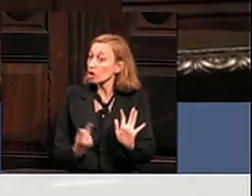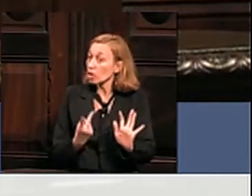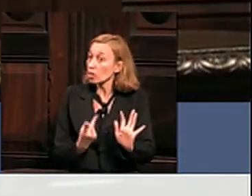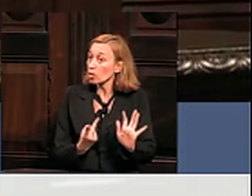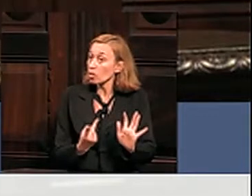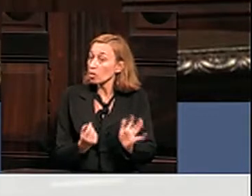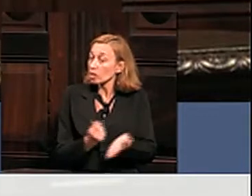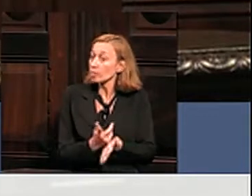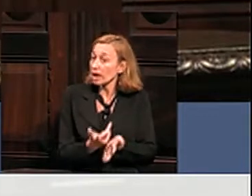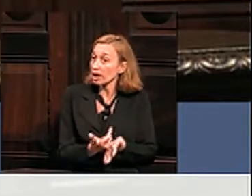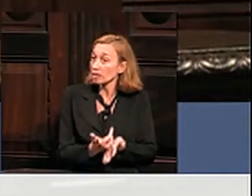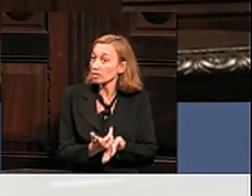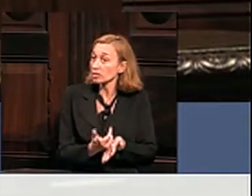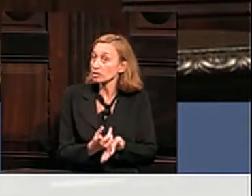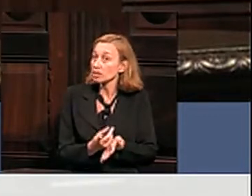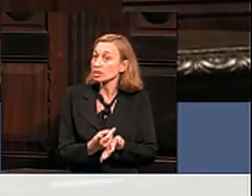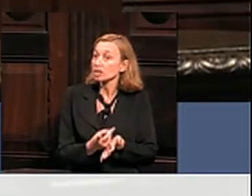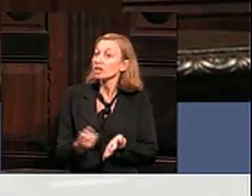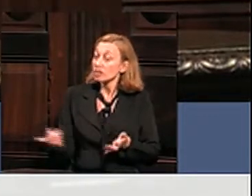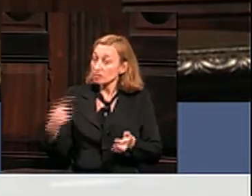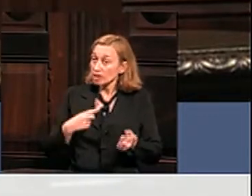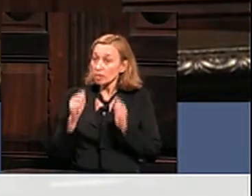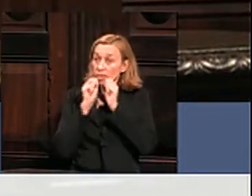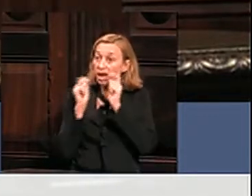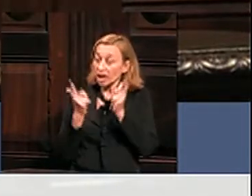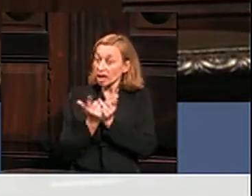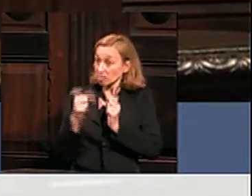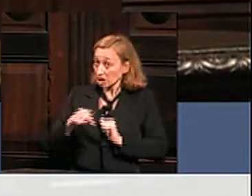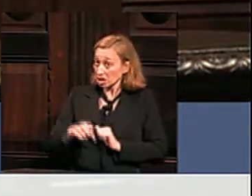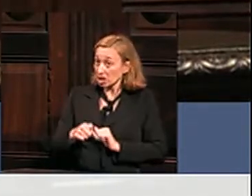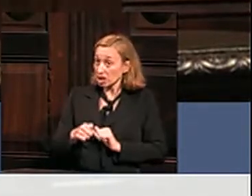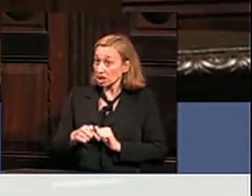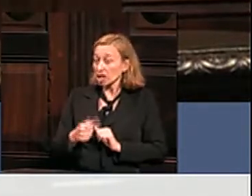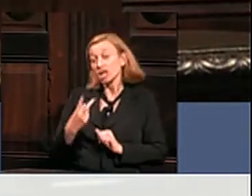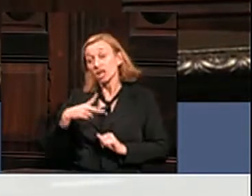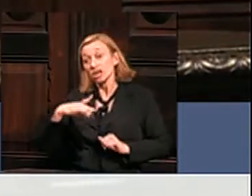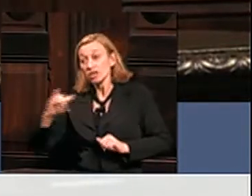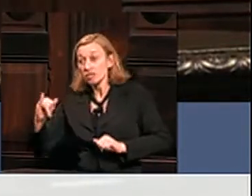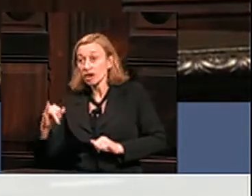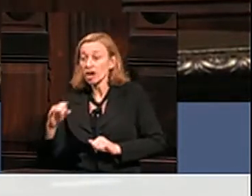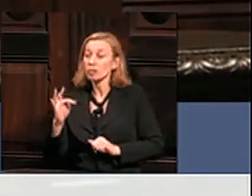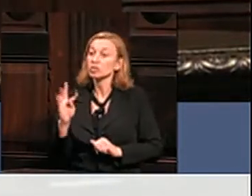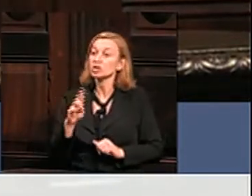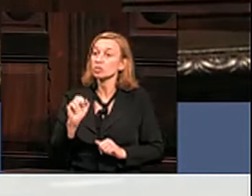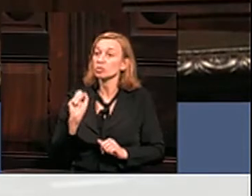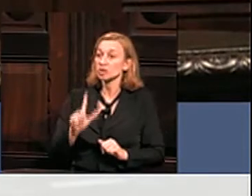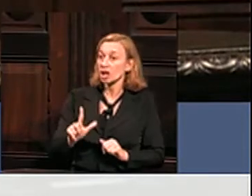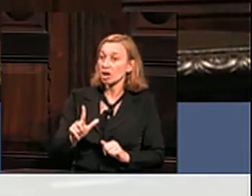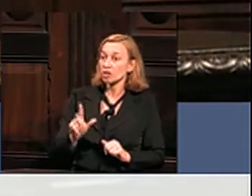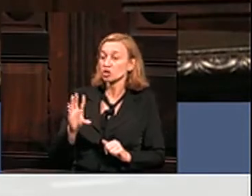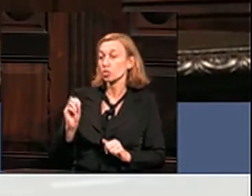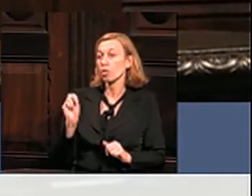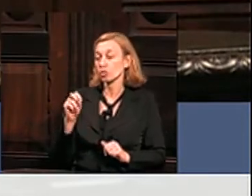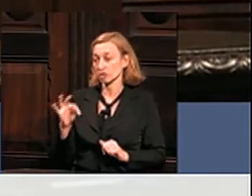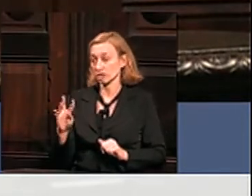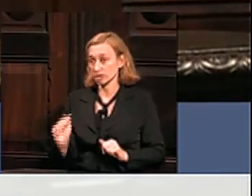para a Assembleia e vai para o Tribunal de Contas. Eu só não entendo que esse parecer tenha que ser parecer conclusivo.